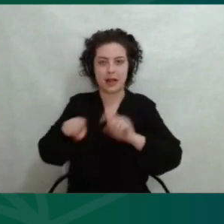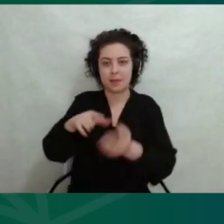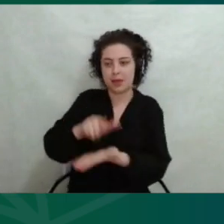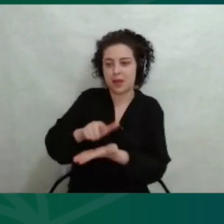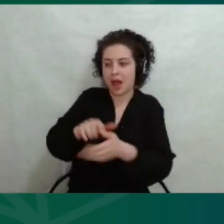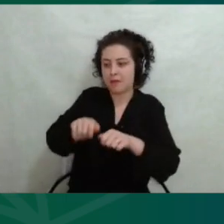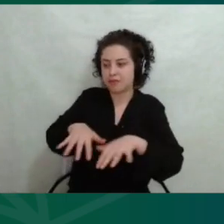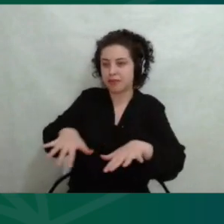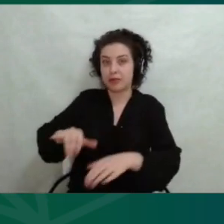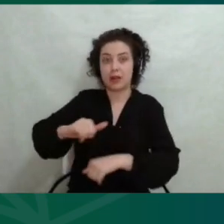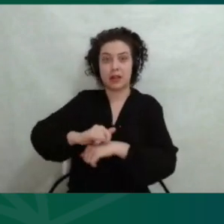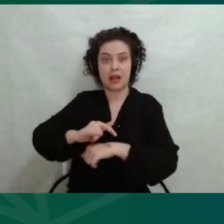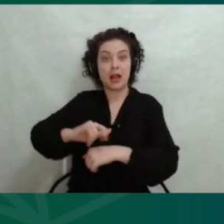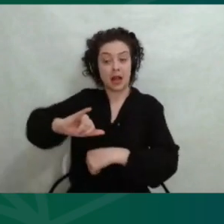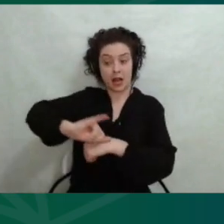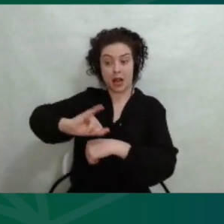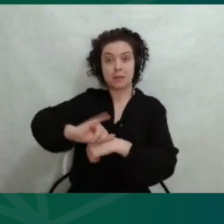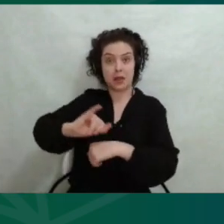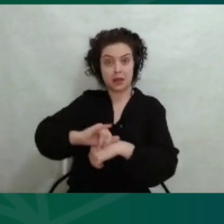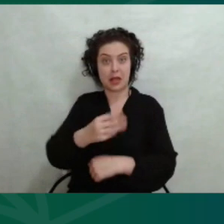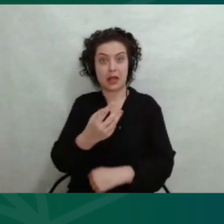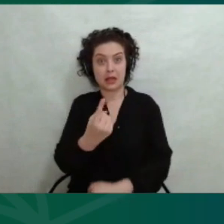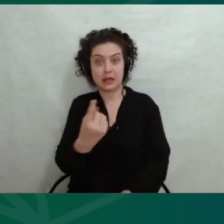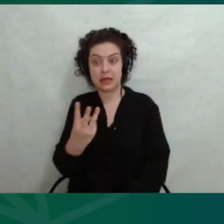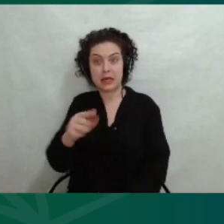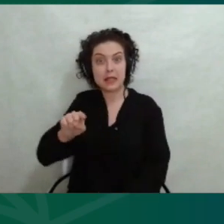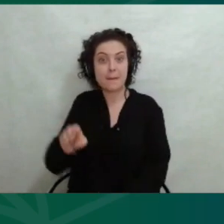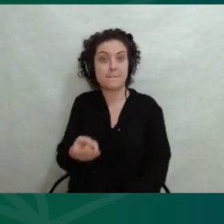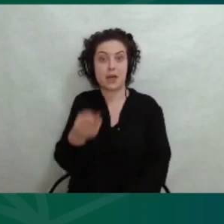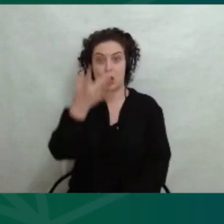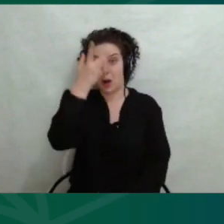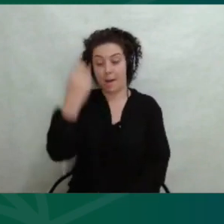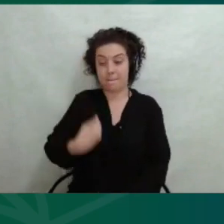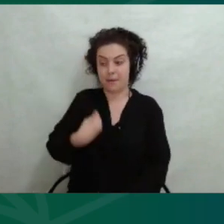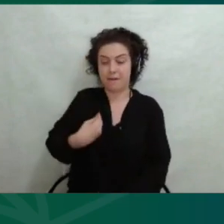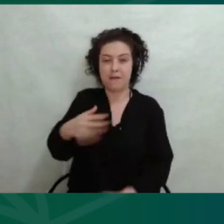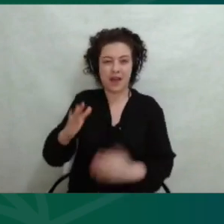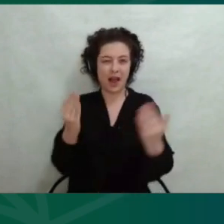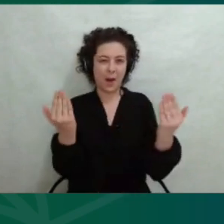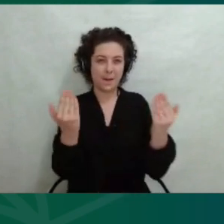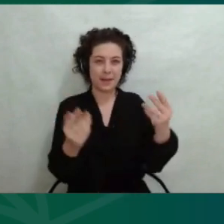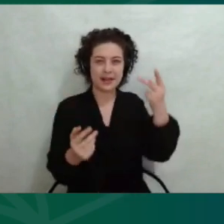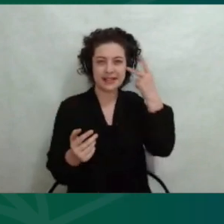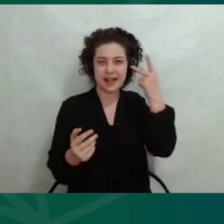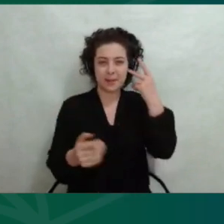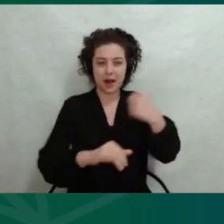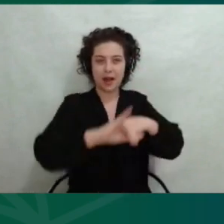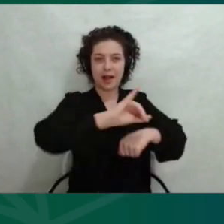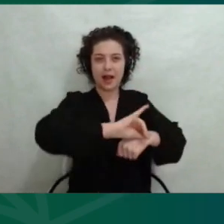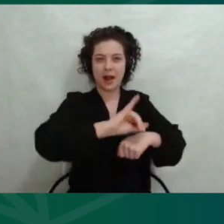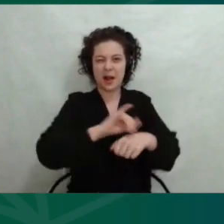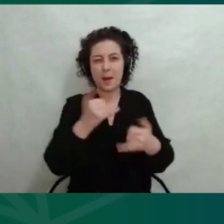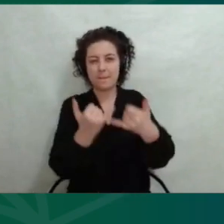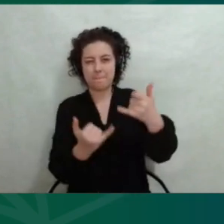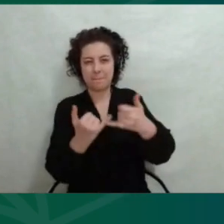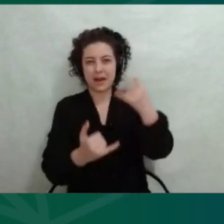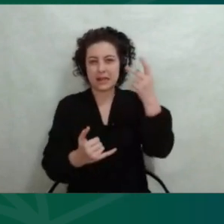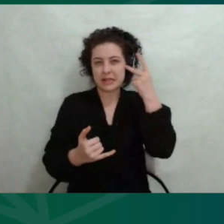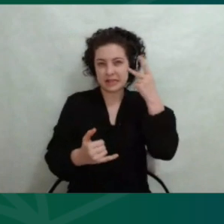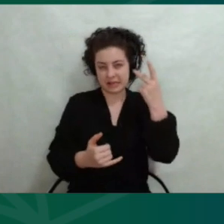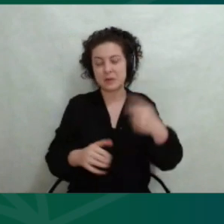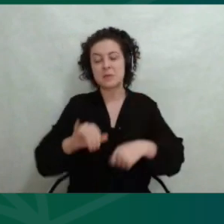cidade com cerca de 13 milhões de habitantes. Se a gente fosse compará-la, seria muito próxima da capital de São